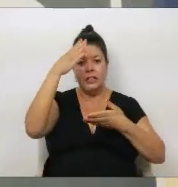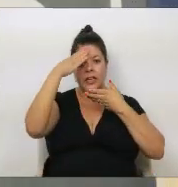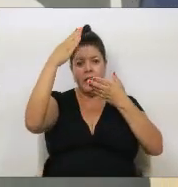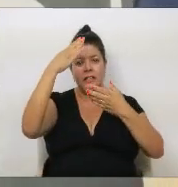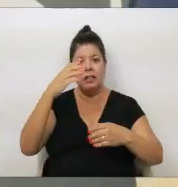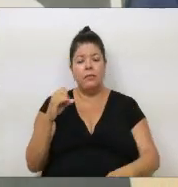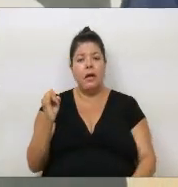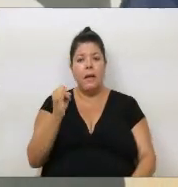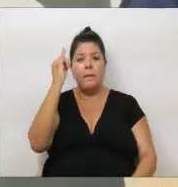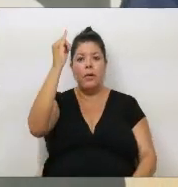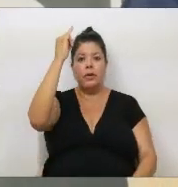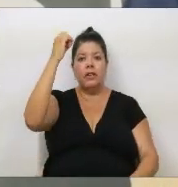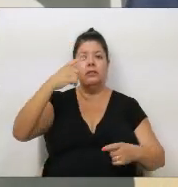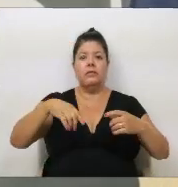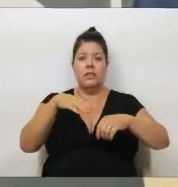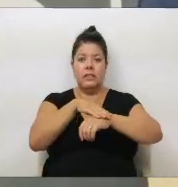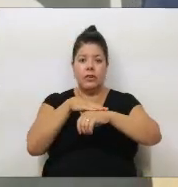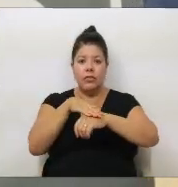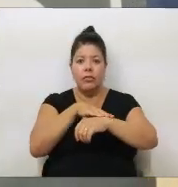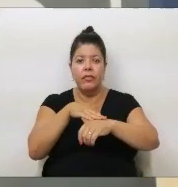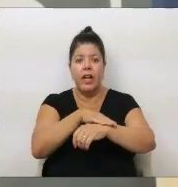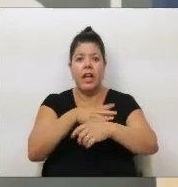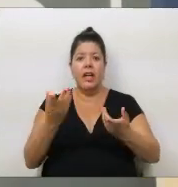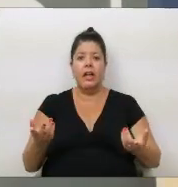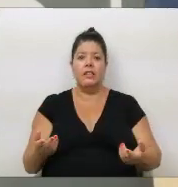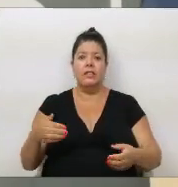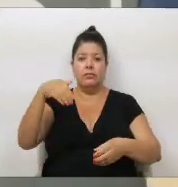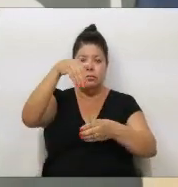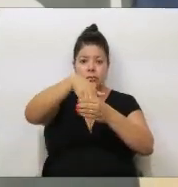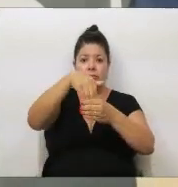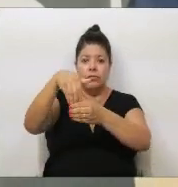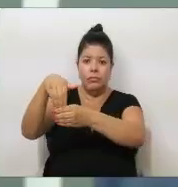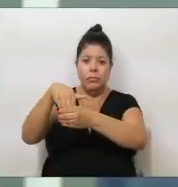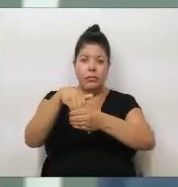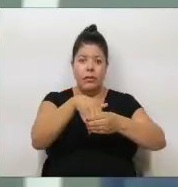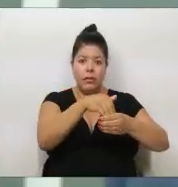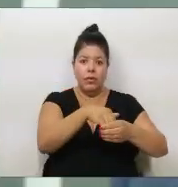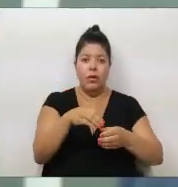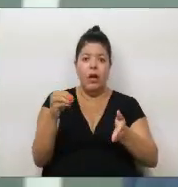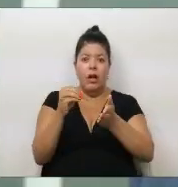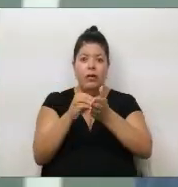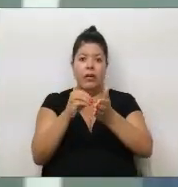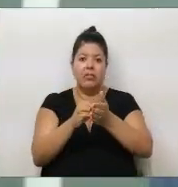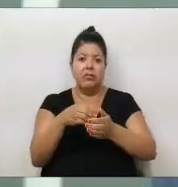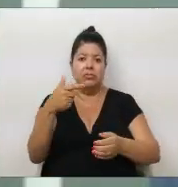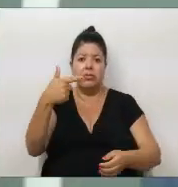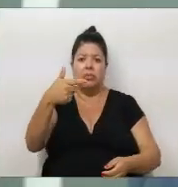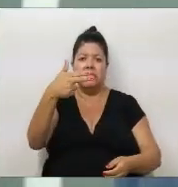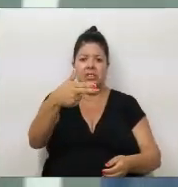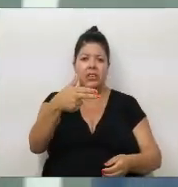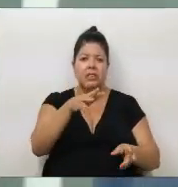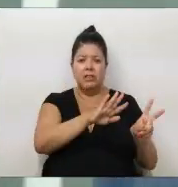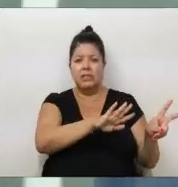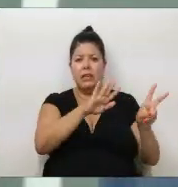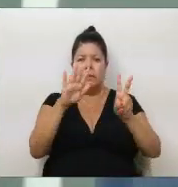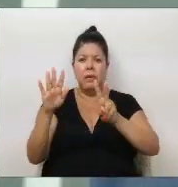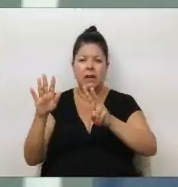importante esse diálogo, né, com o eleitor, nessa, faltando aí duas, três semanas, né,